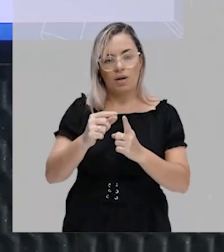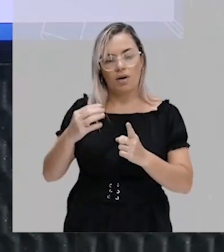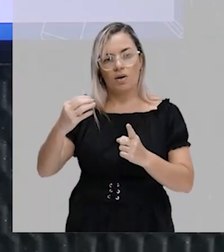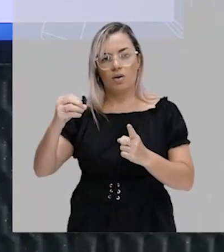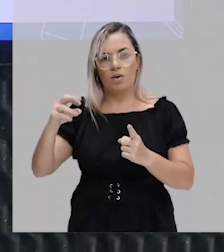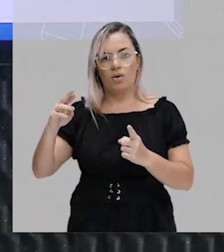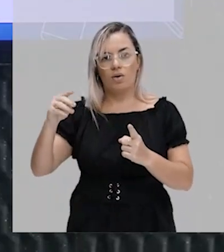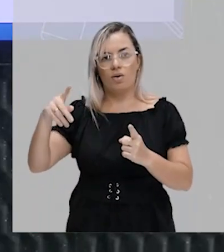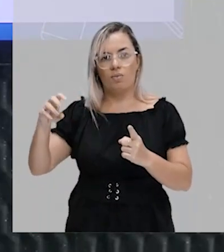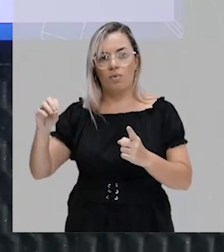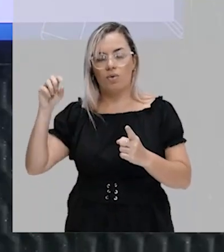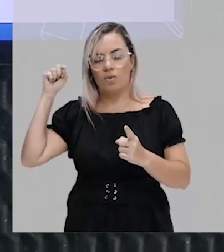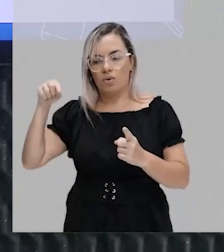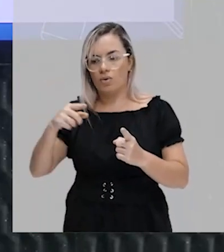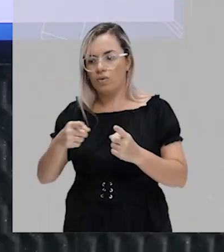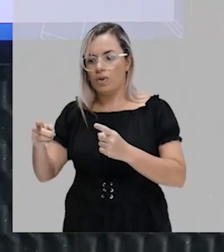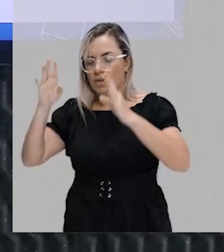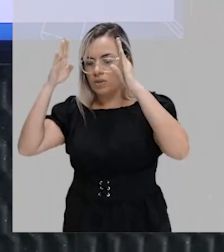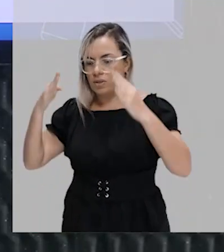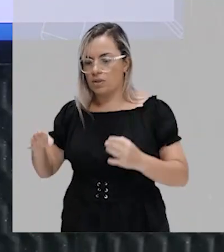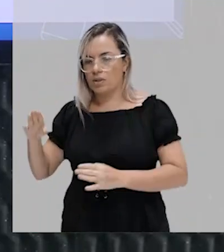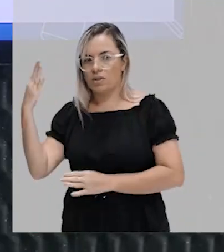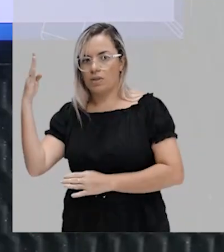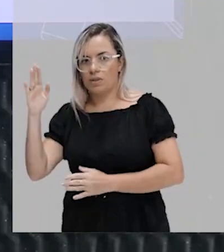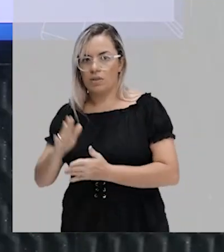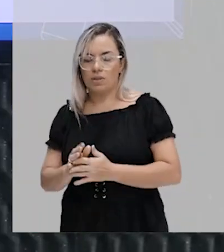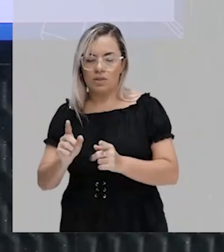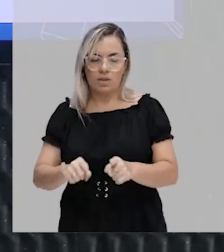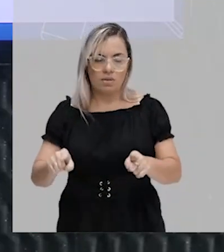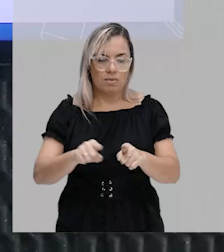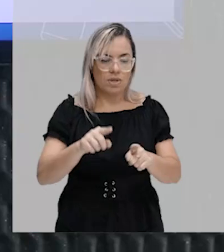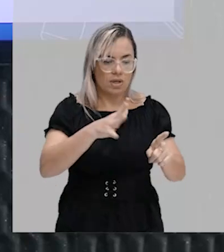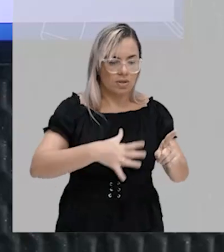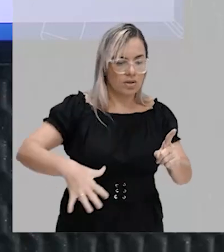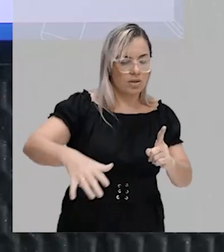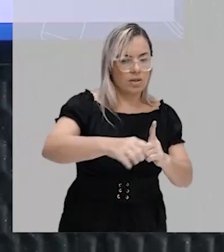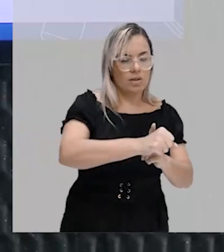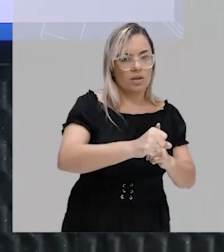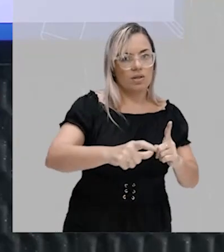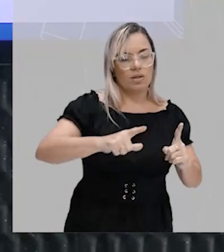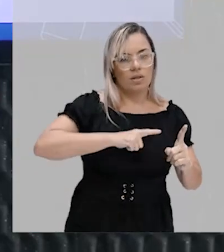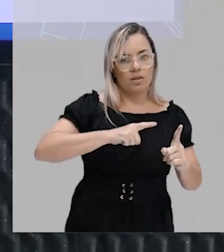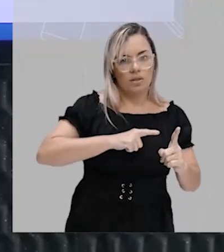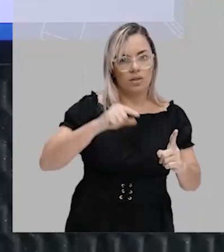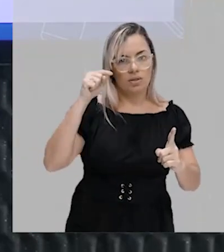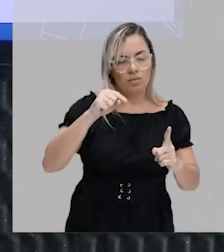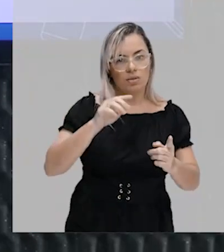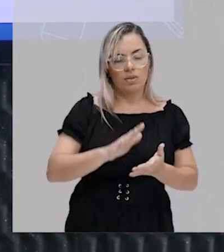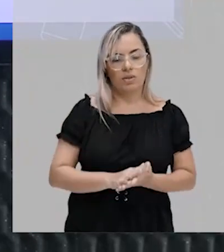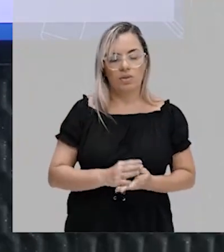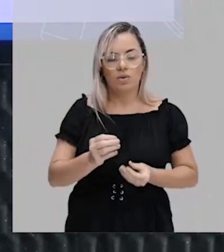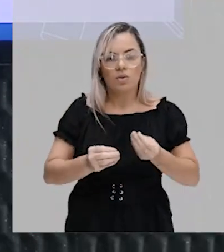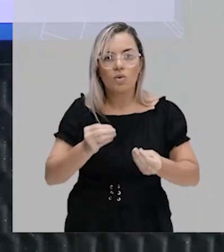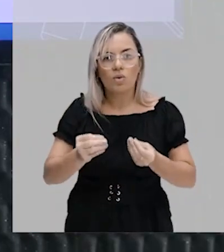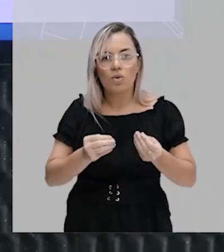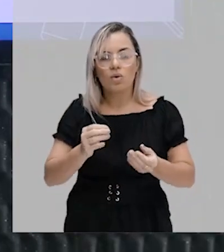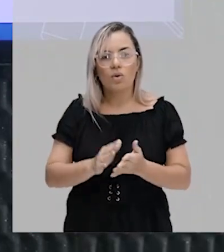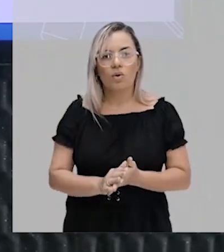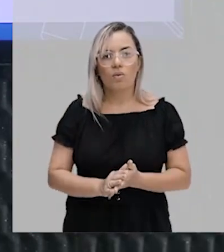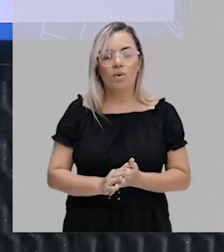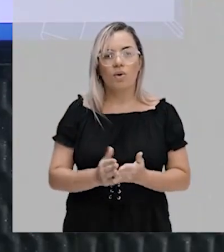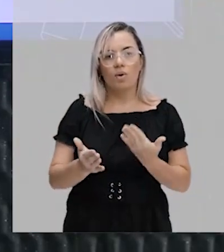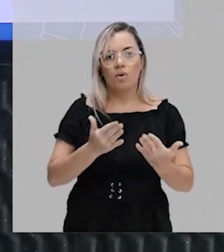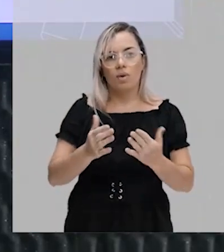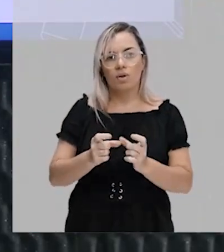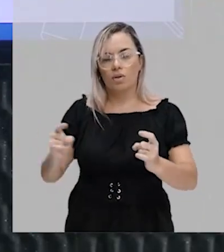análise biológica. Assim como a gente tem um corpo, a sociedade também tem. E o corpo social é formado pelas suas instituições,